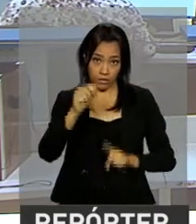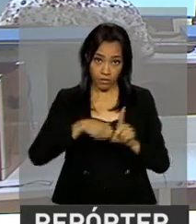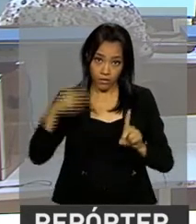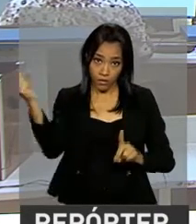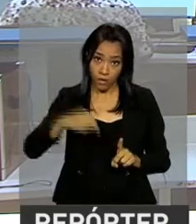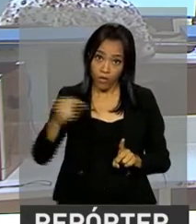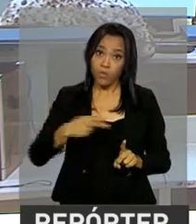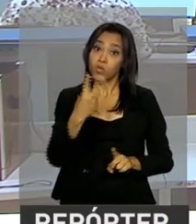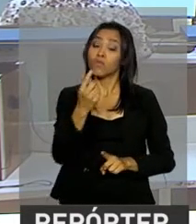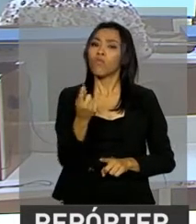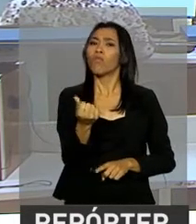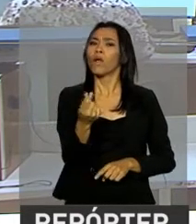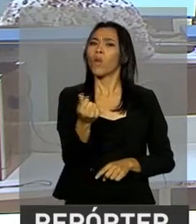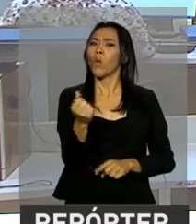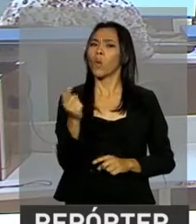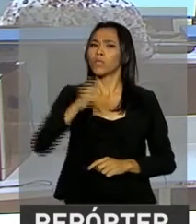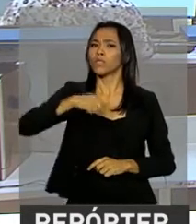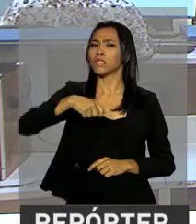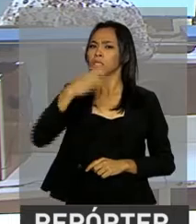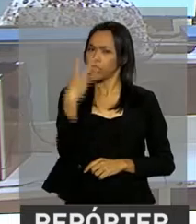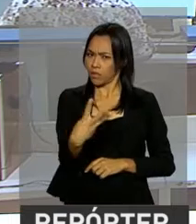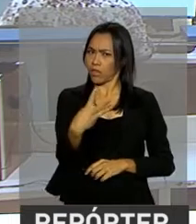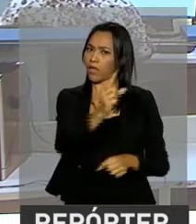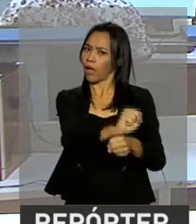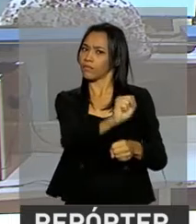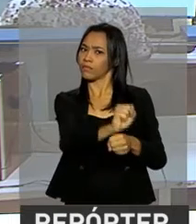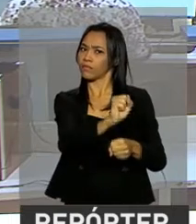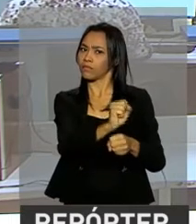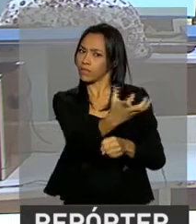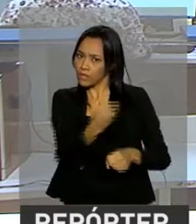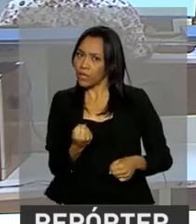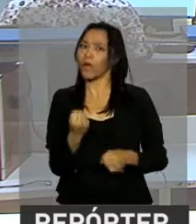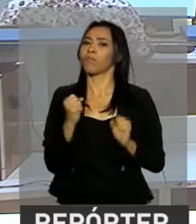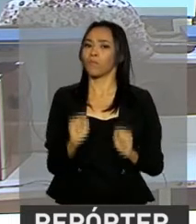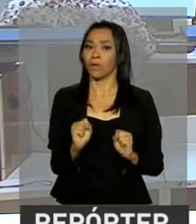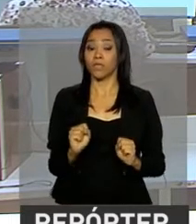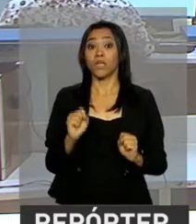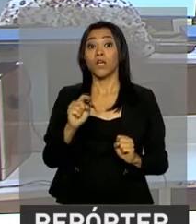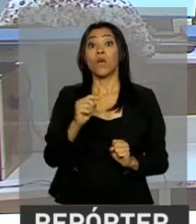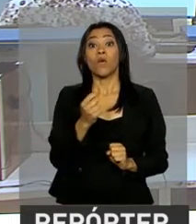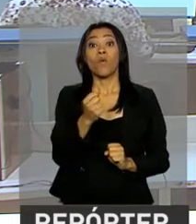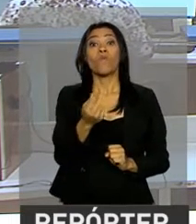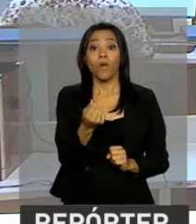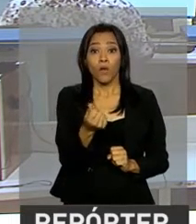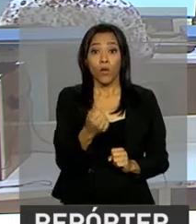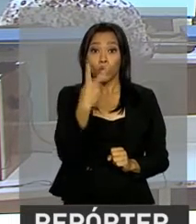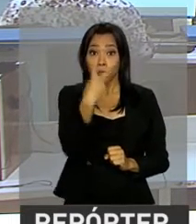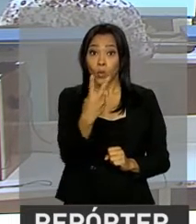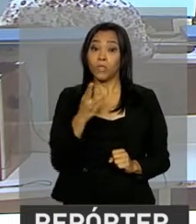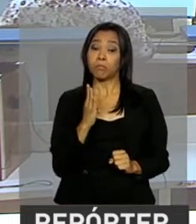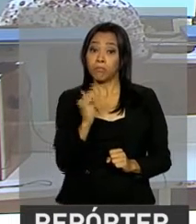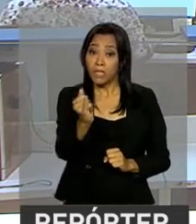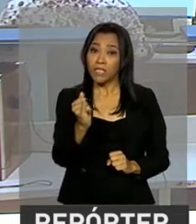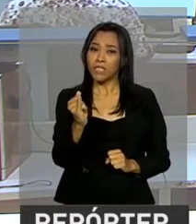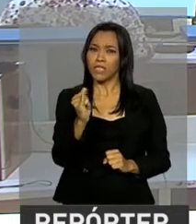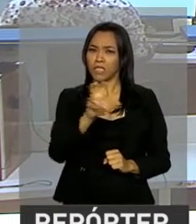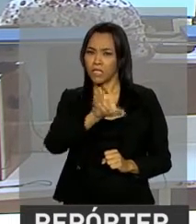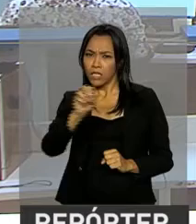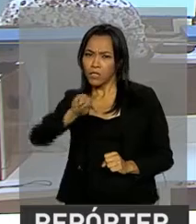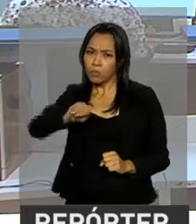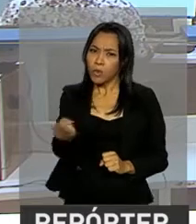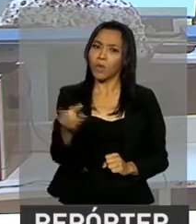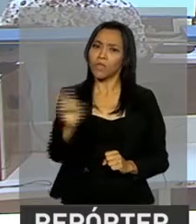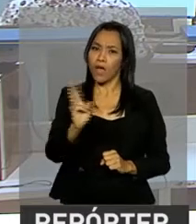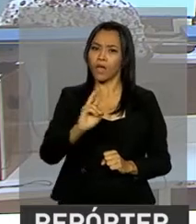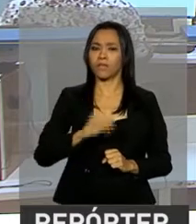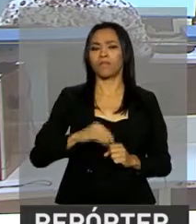sacados em até três meses ao todo serão repassados quase dois bilhões e meio de reais para mais de 13